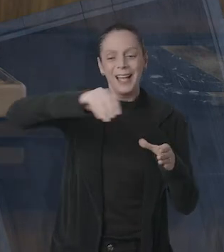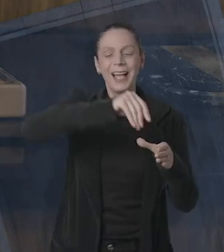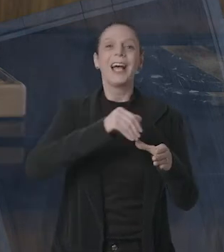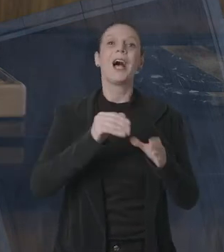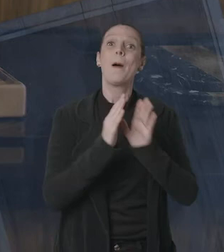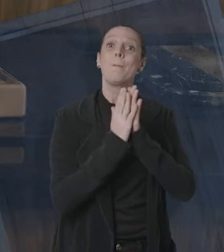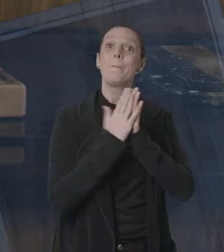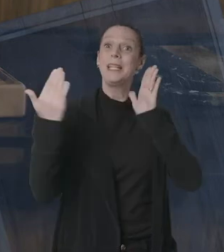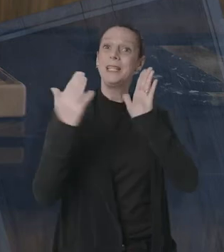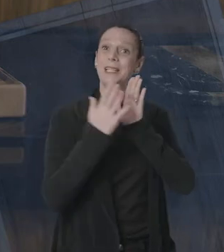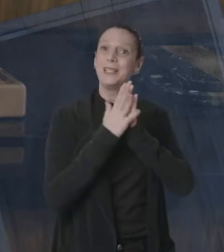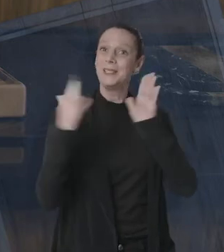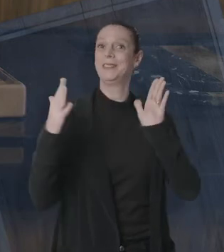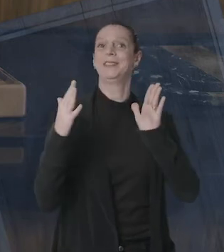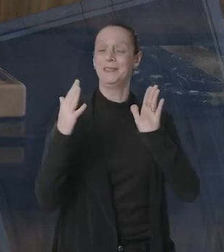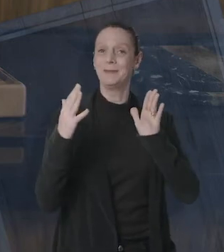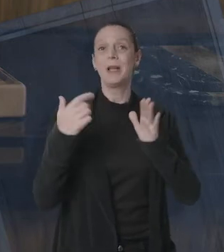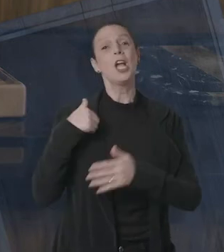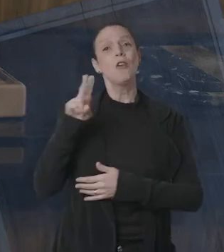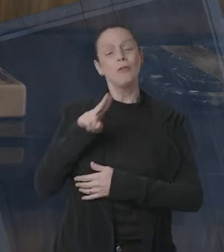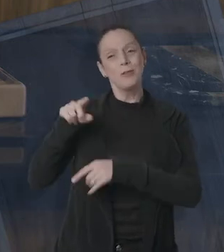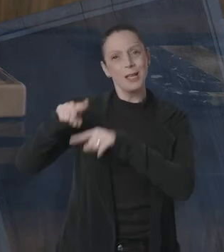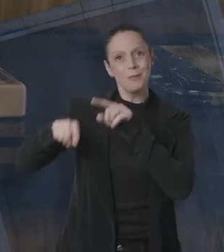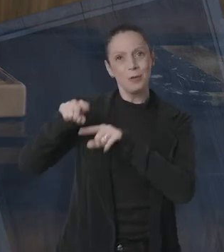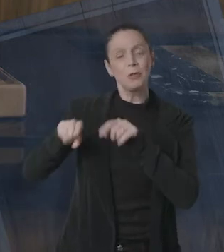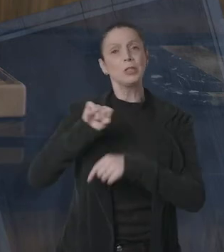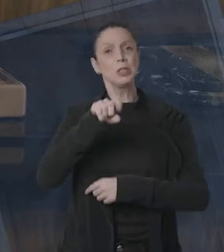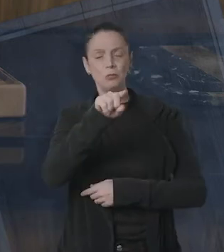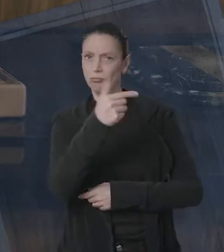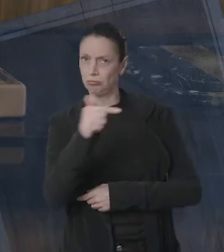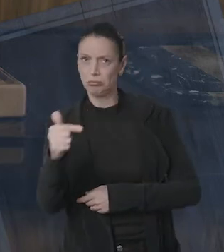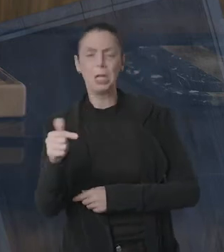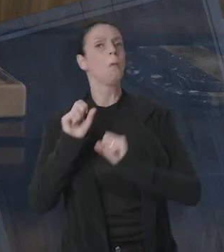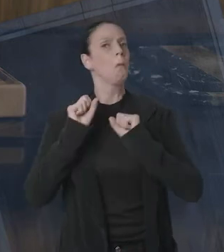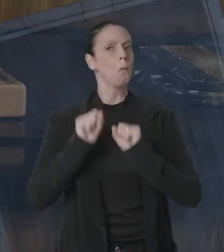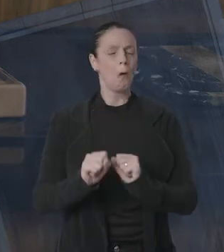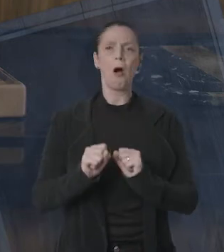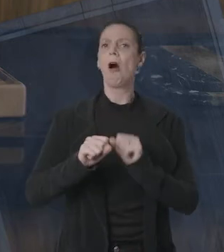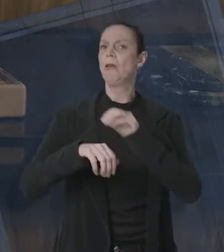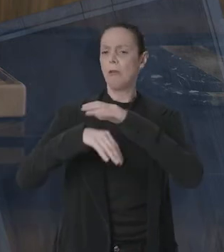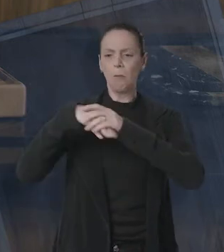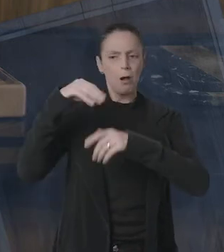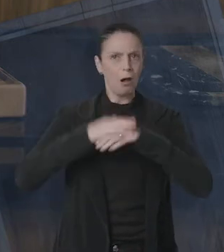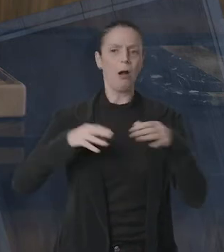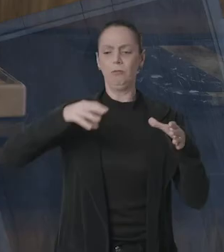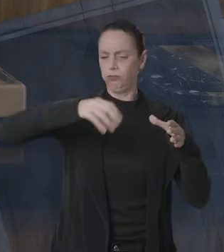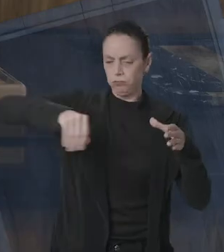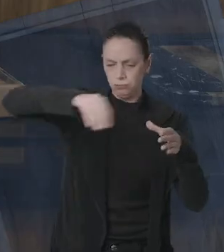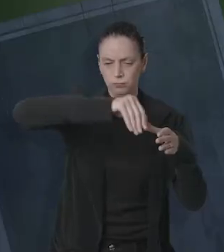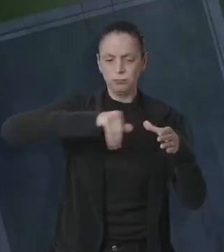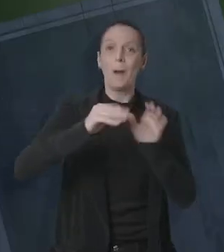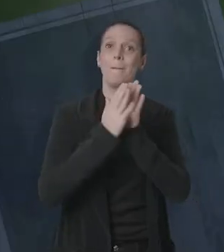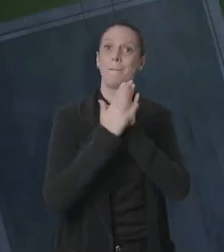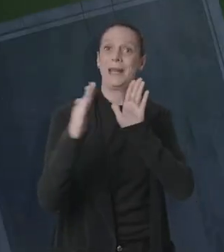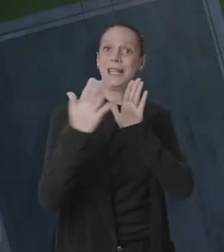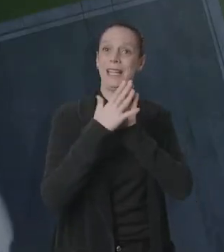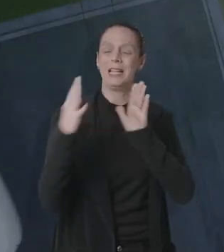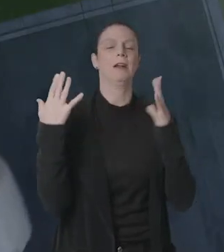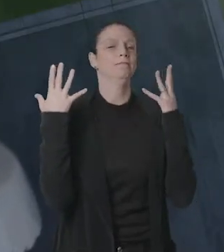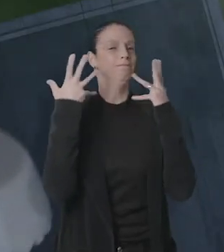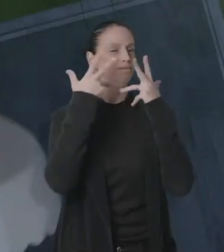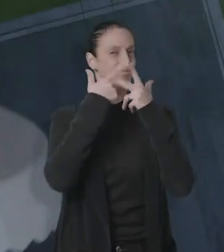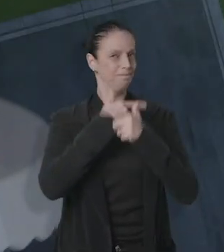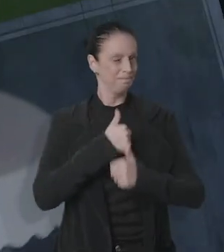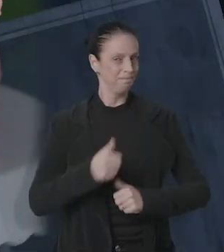para deixar ele brilhoso. Eu vou colocar na bombinha. Se não tiver, pode salpicar o glitter com a mão que vai ficar bonito igual, tá?